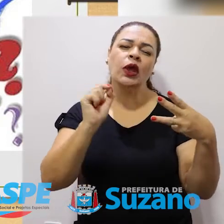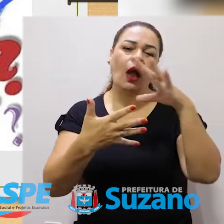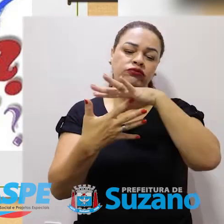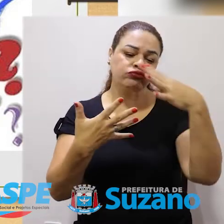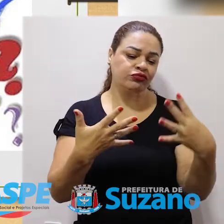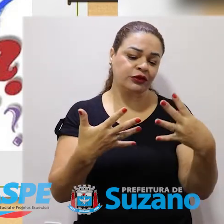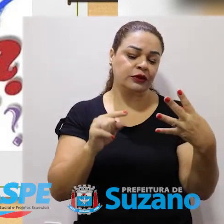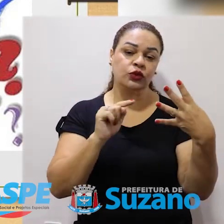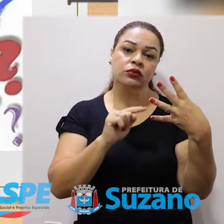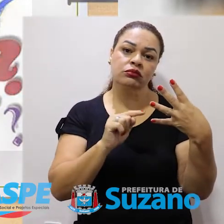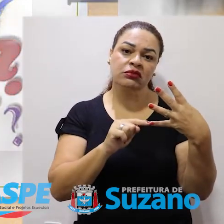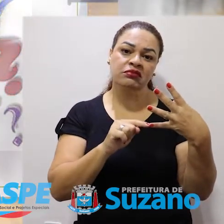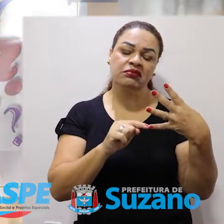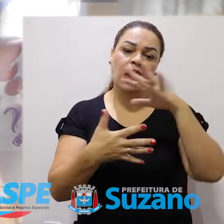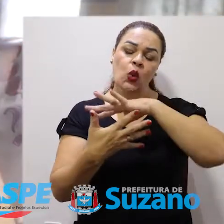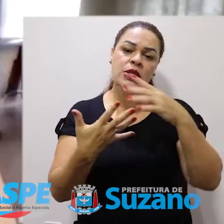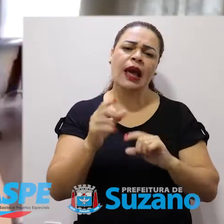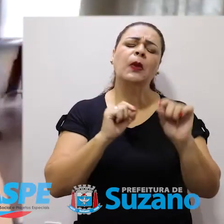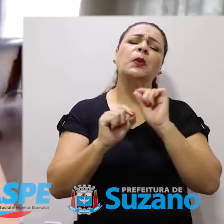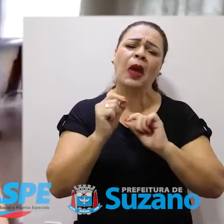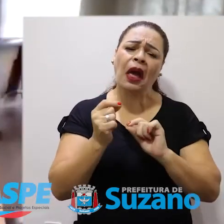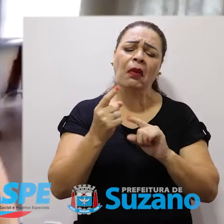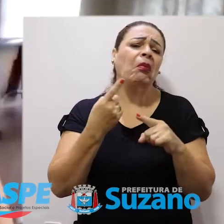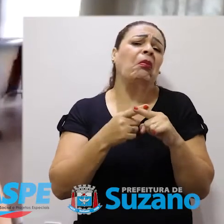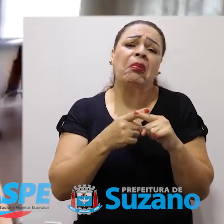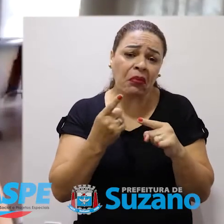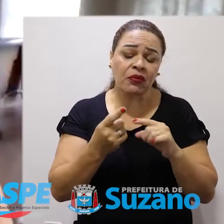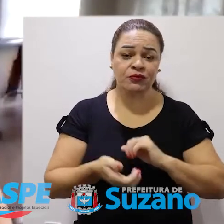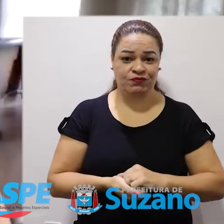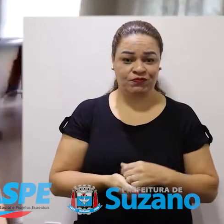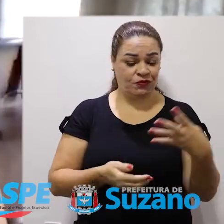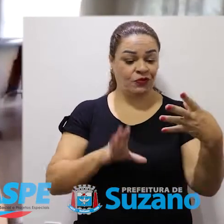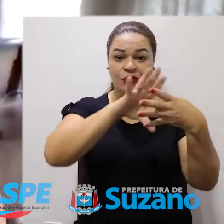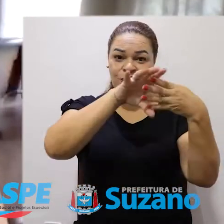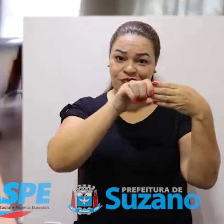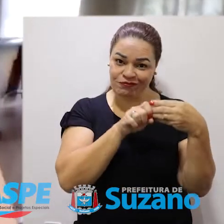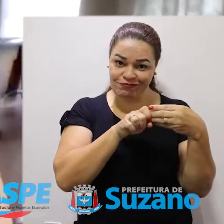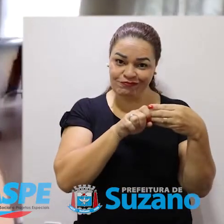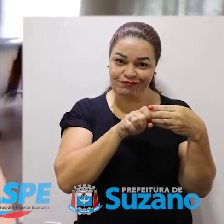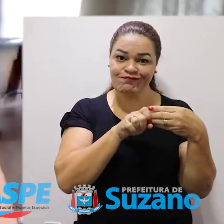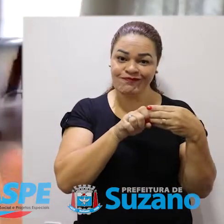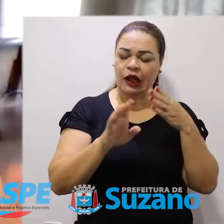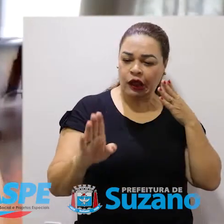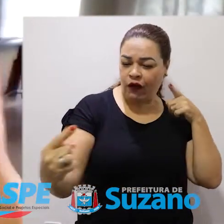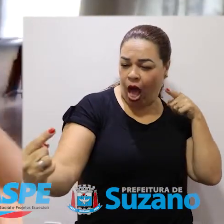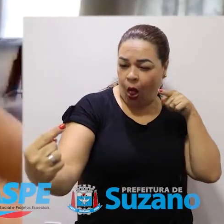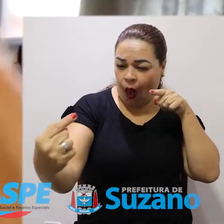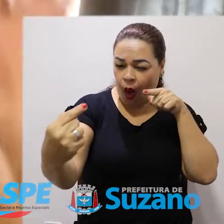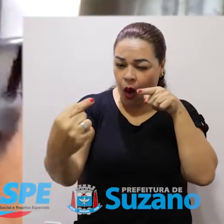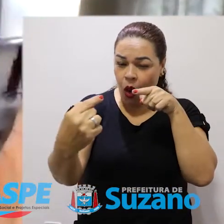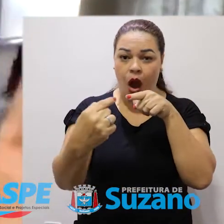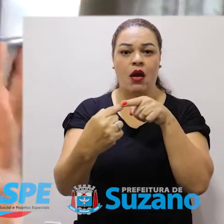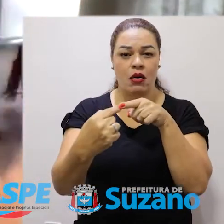de sinais? E língua de sinais para quê? Então, essas 4 perguntas são 4 perguntas extremamente norteadoras para a